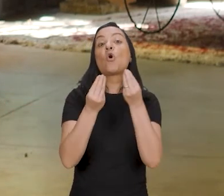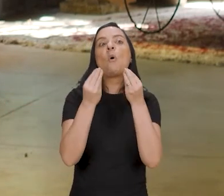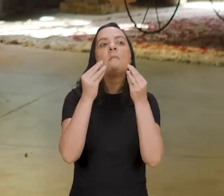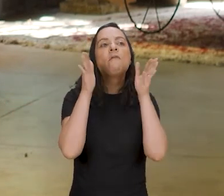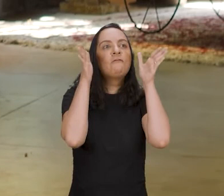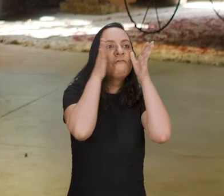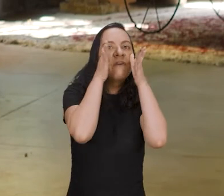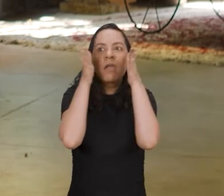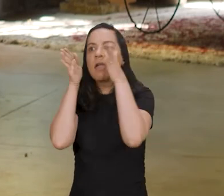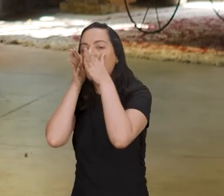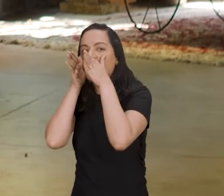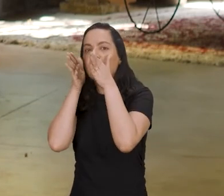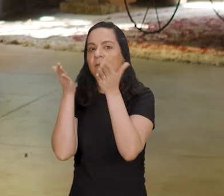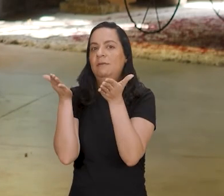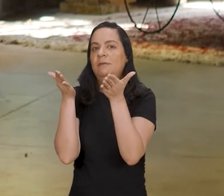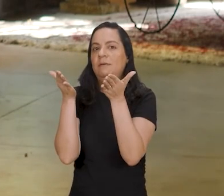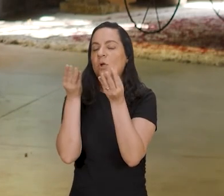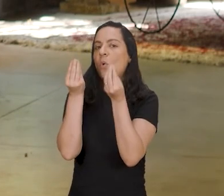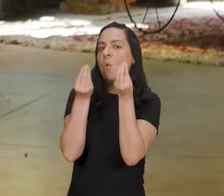nem uma questão de ponto de vista, entende?